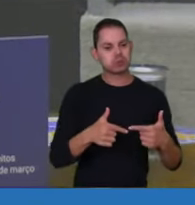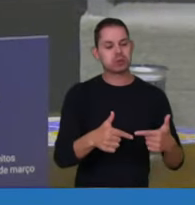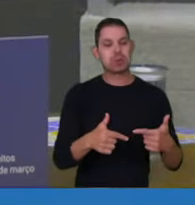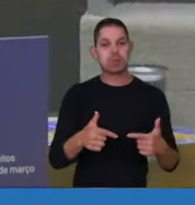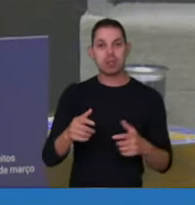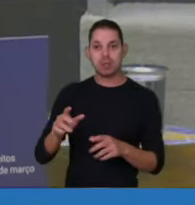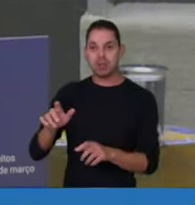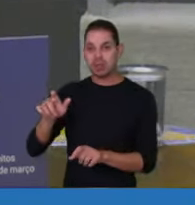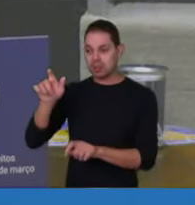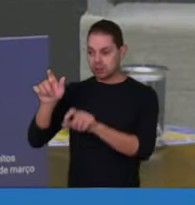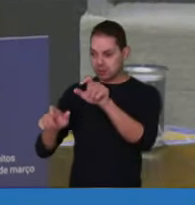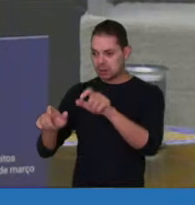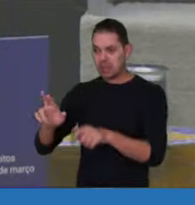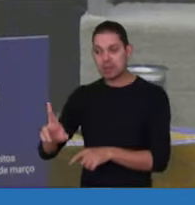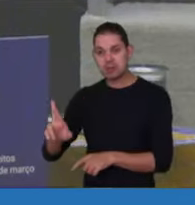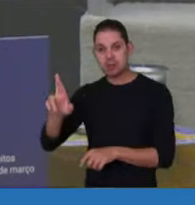Marielle